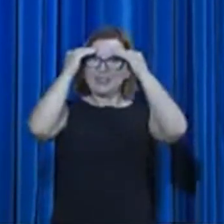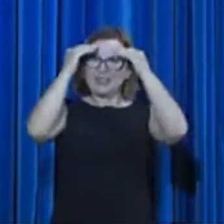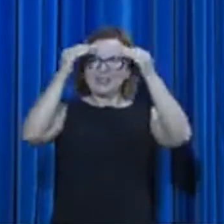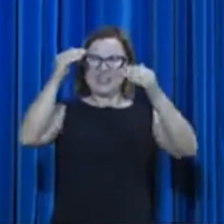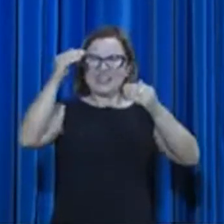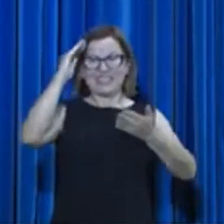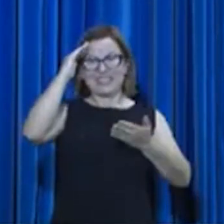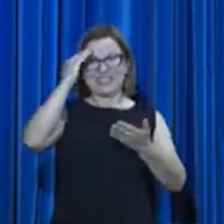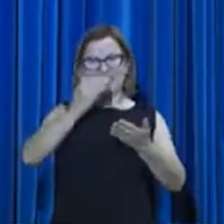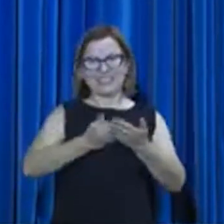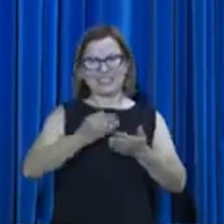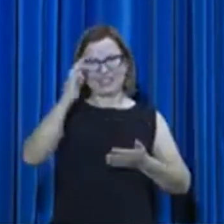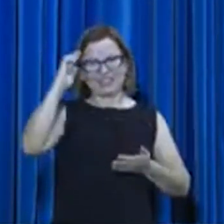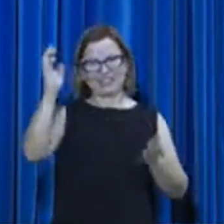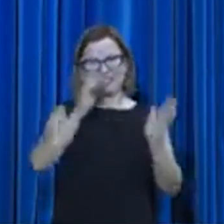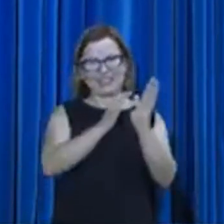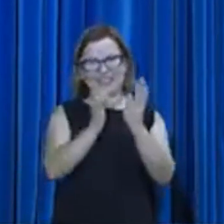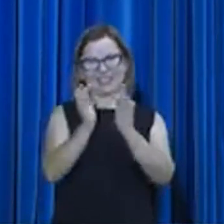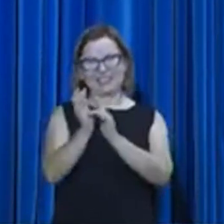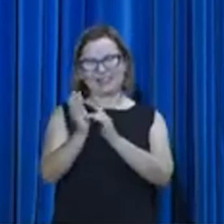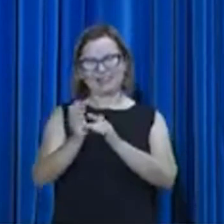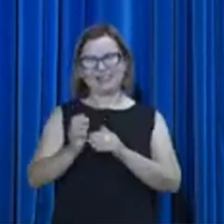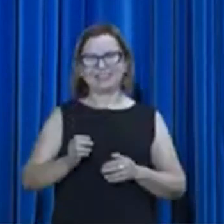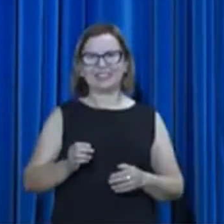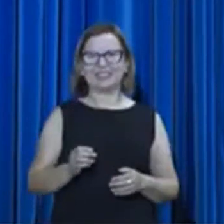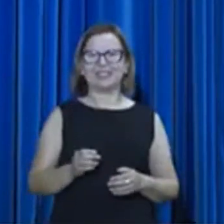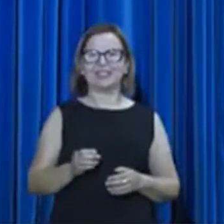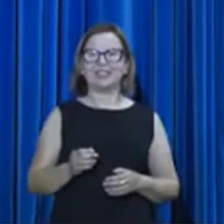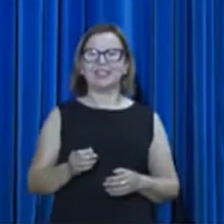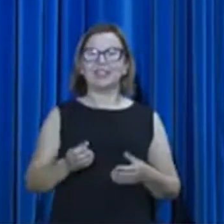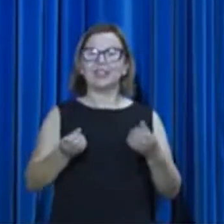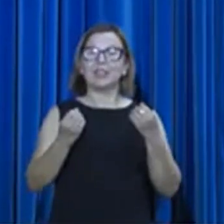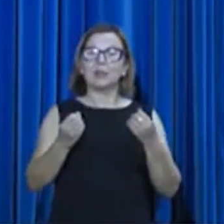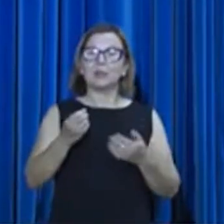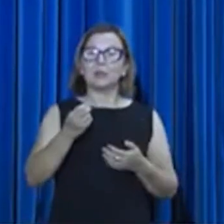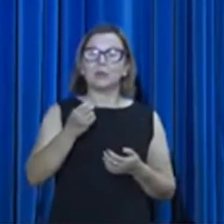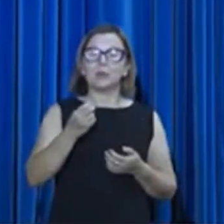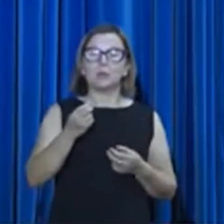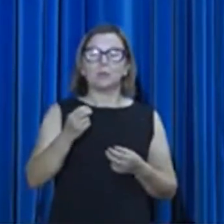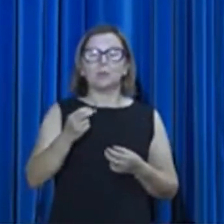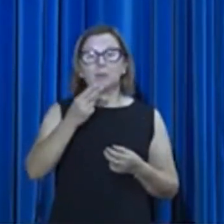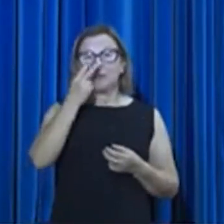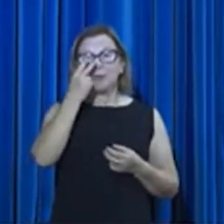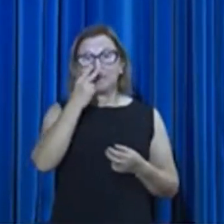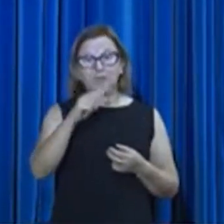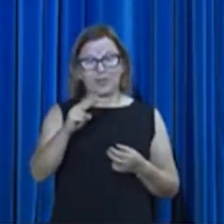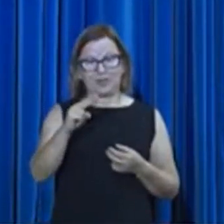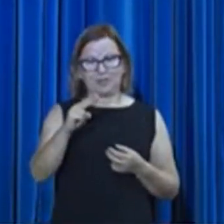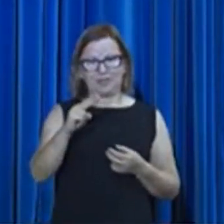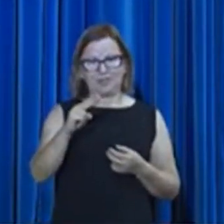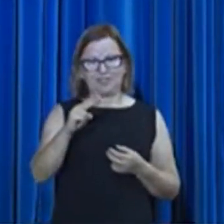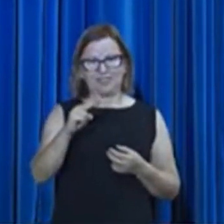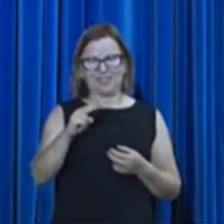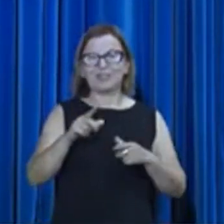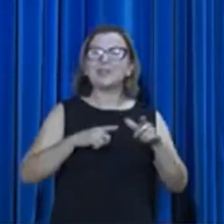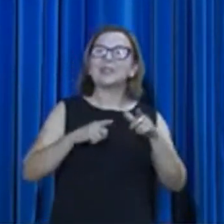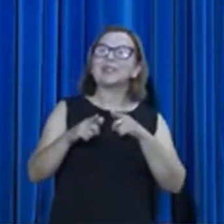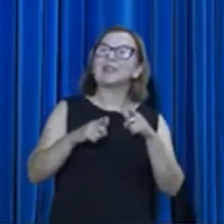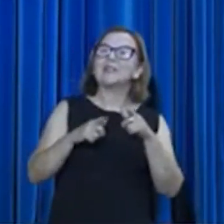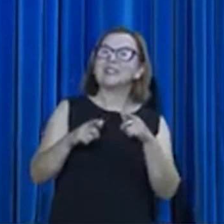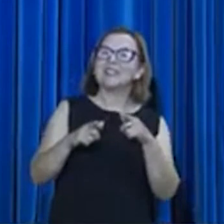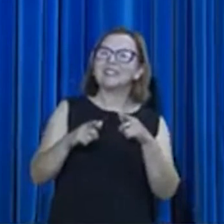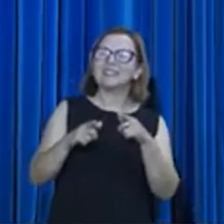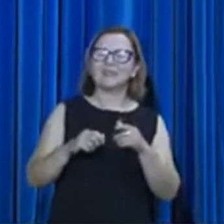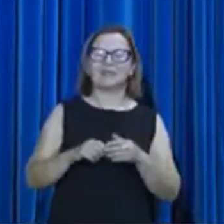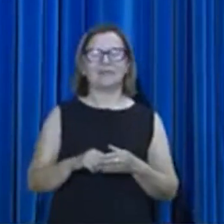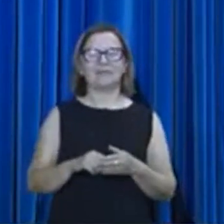nós encaramos o servir e o trabalhar? Como é isso no nosso coração? Antes da entrada